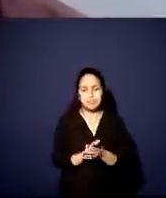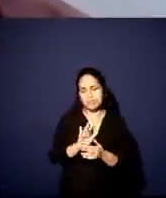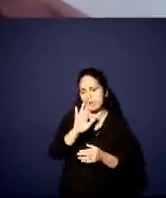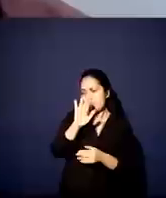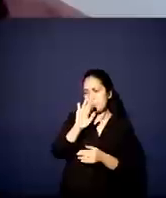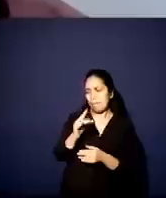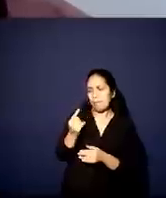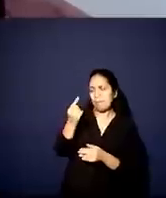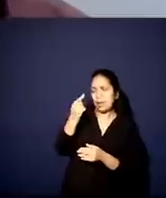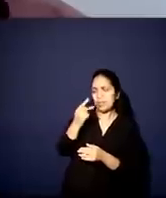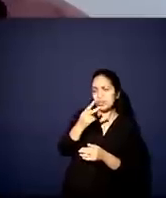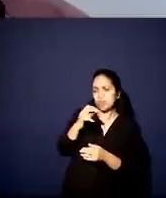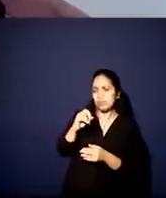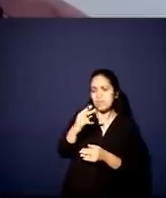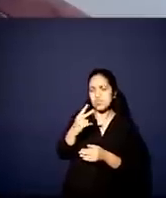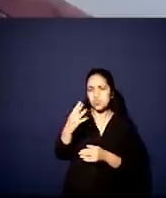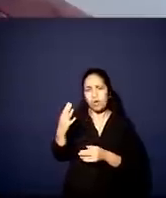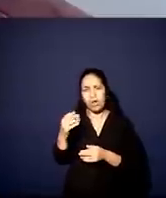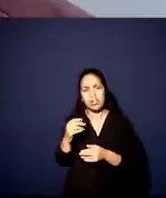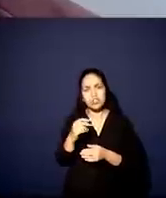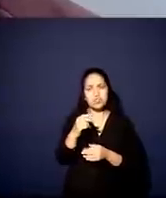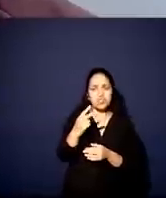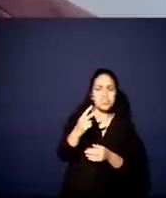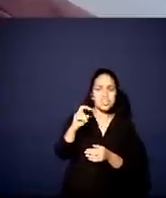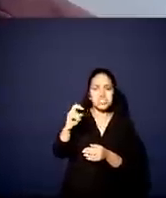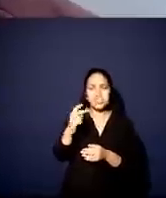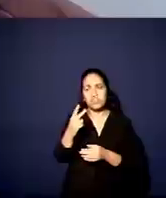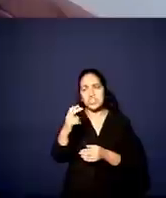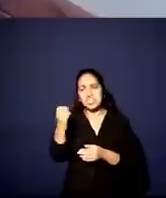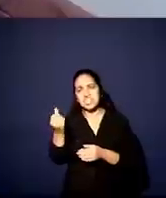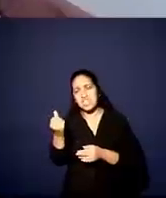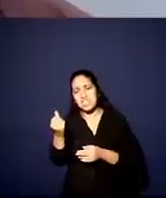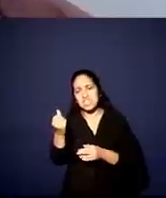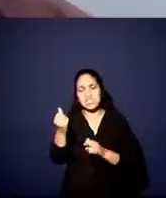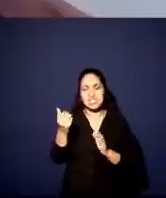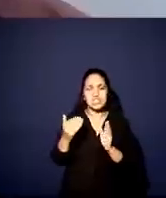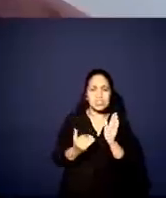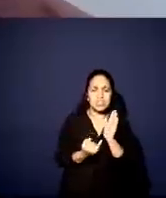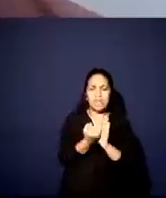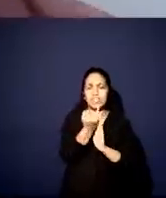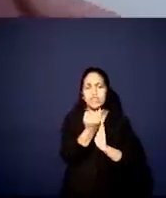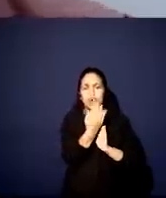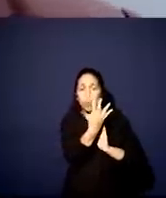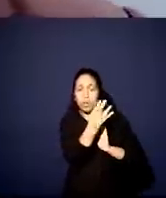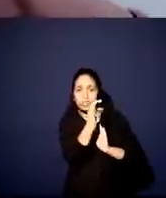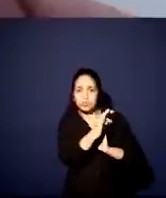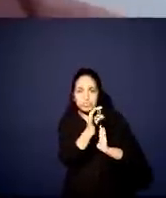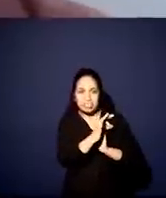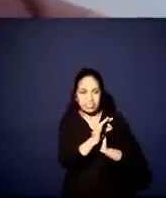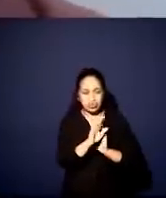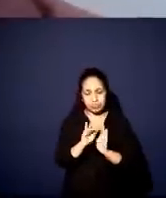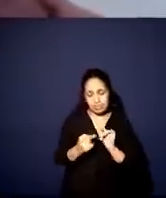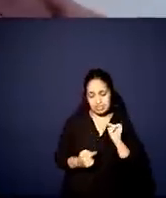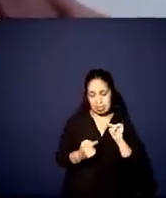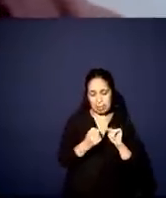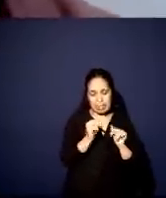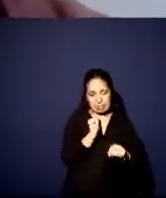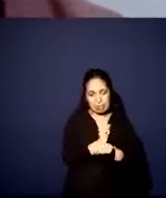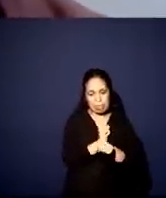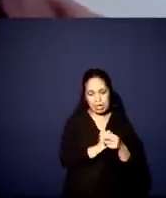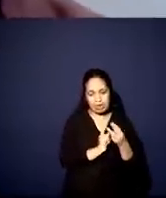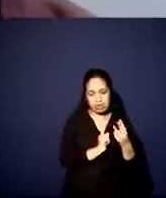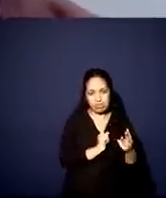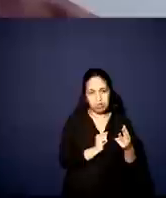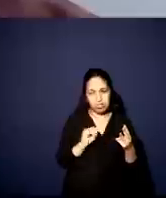de 2024, 25, 26 foram para 4%, as expectativas, e a meta está lá parada em 3%, então eu não